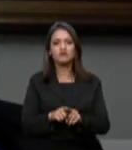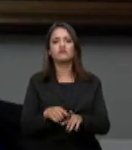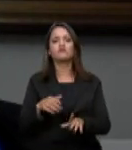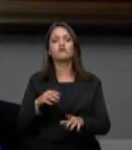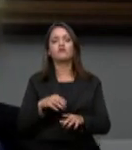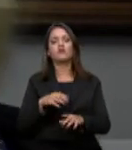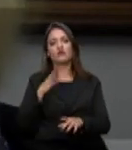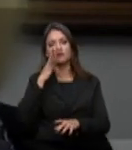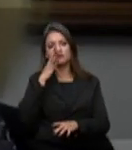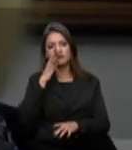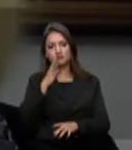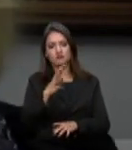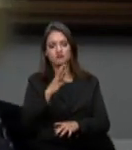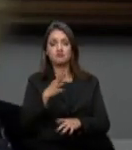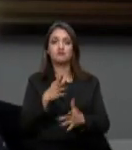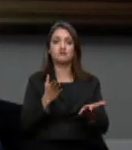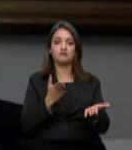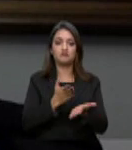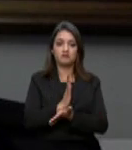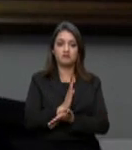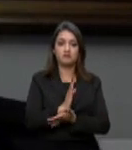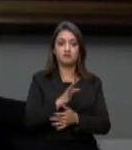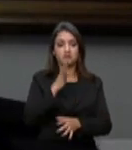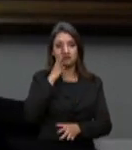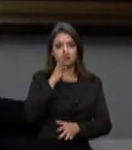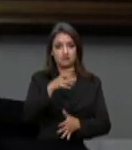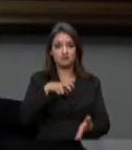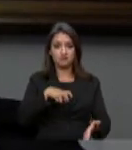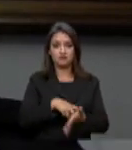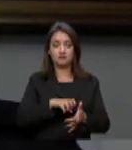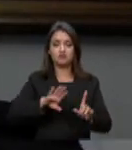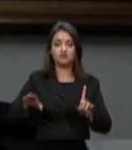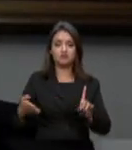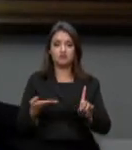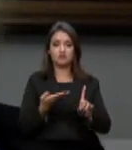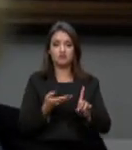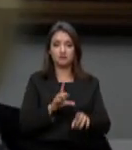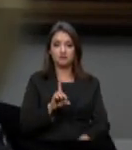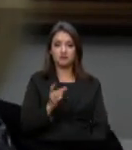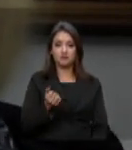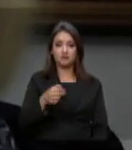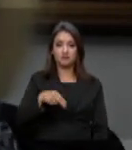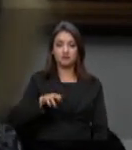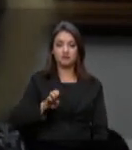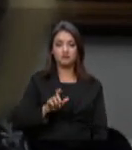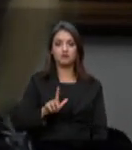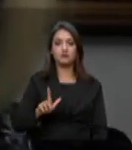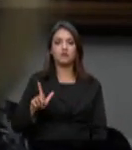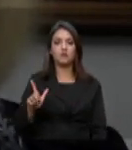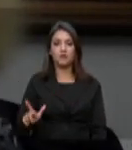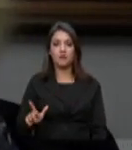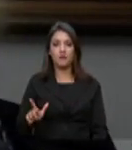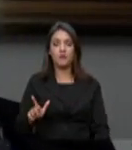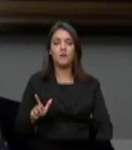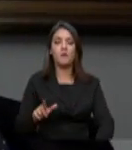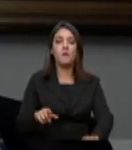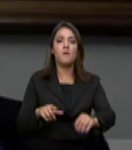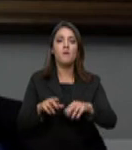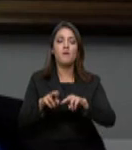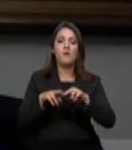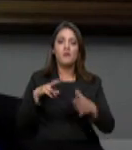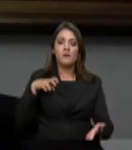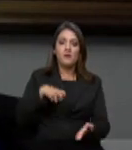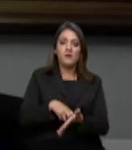acusatória para condenar o réu Daniel Lúcio da Silveira como incurso nas penas do